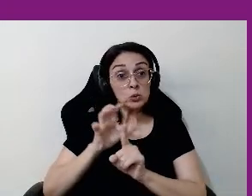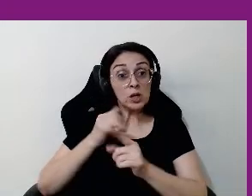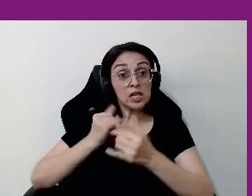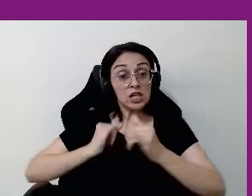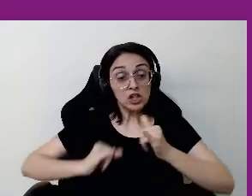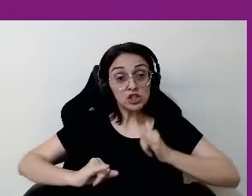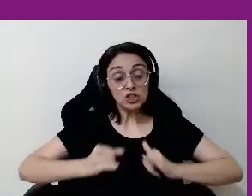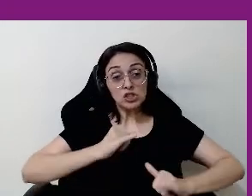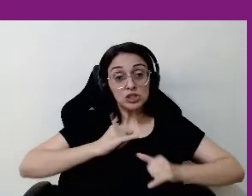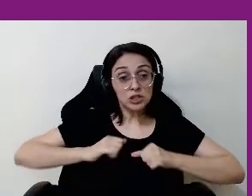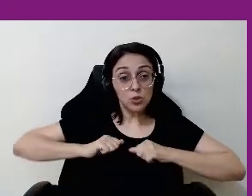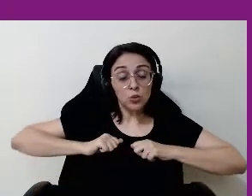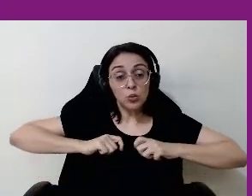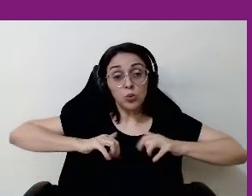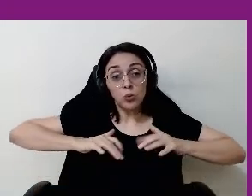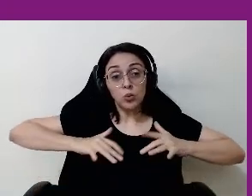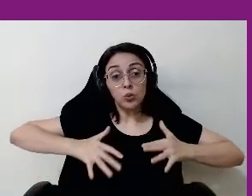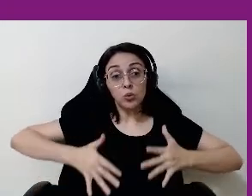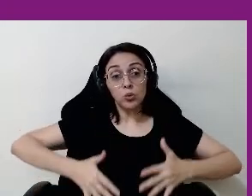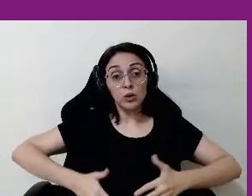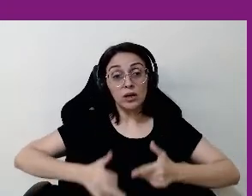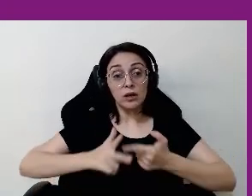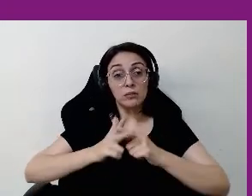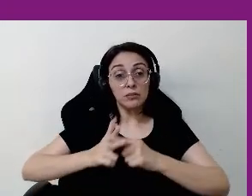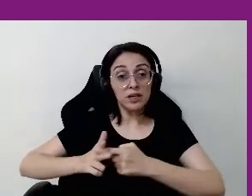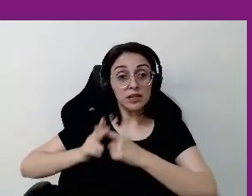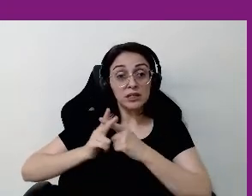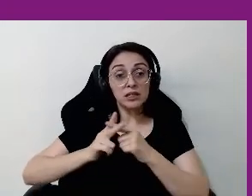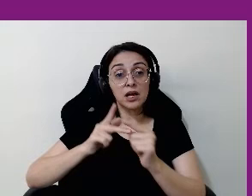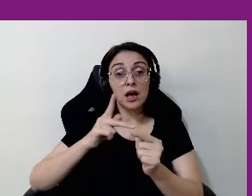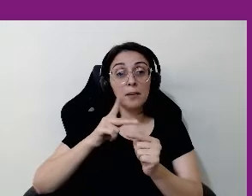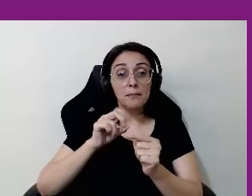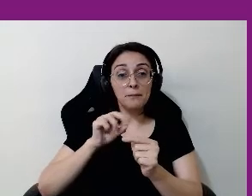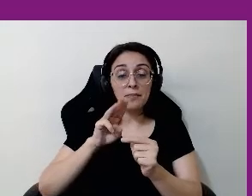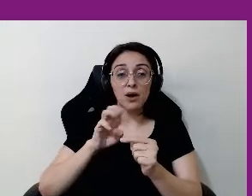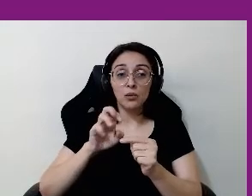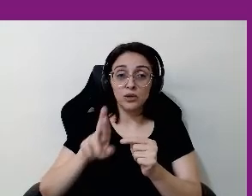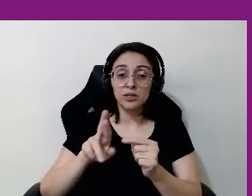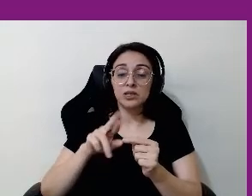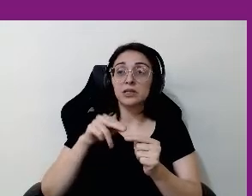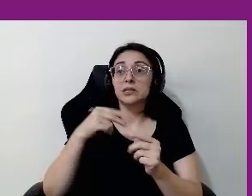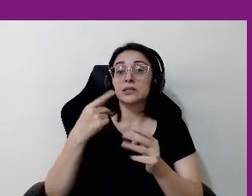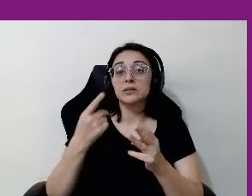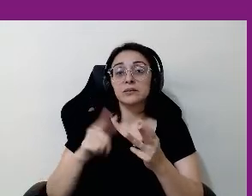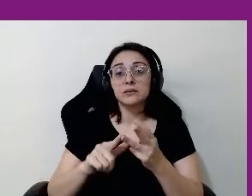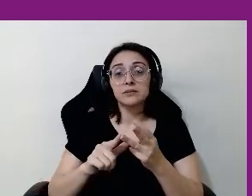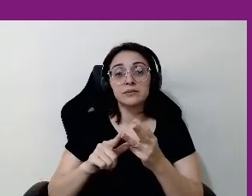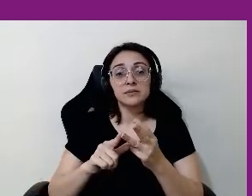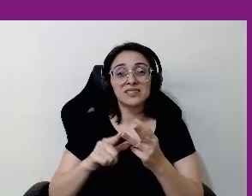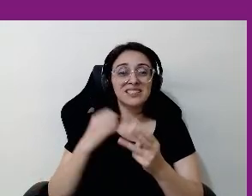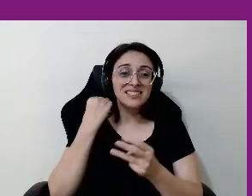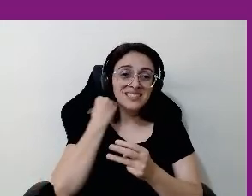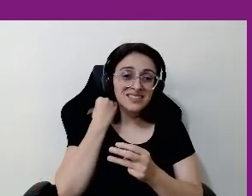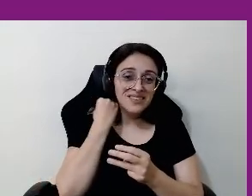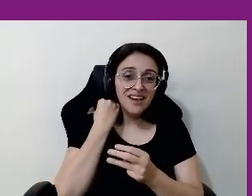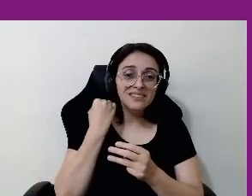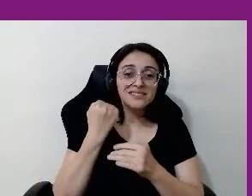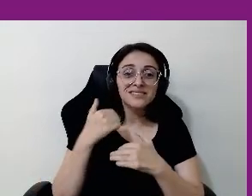energia propagada com a mechanical power, com o stress, o